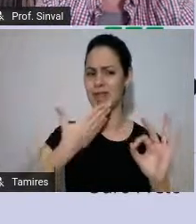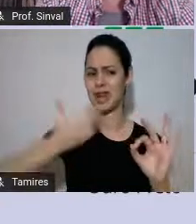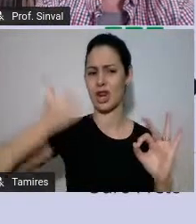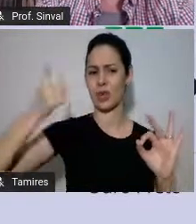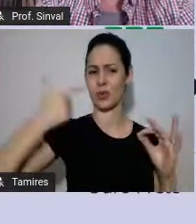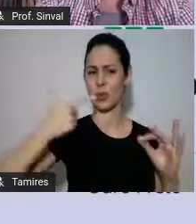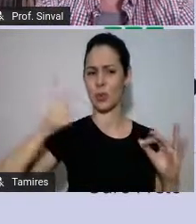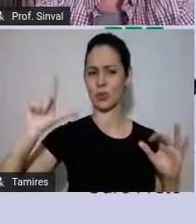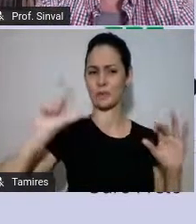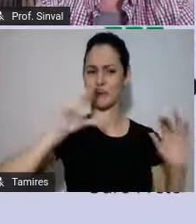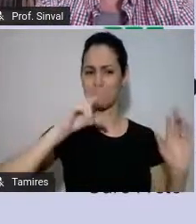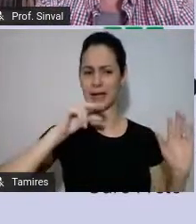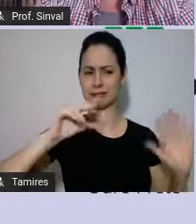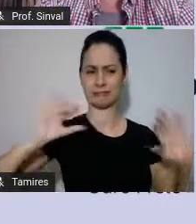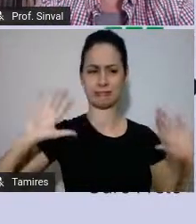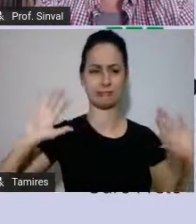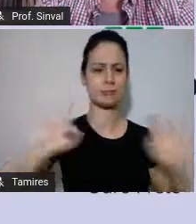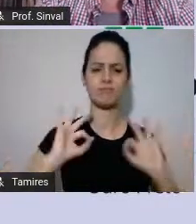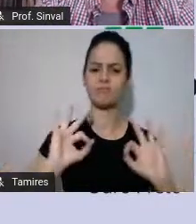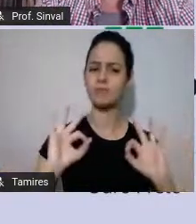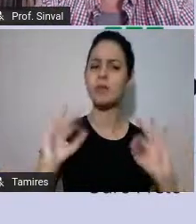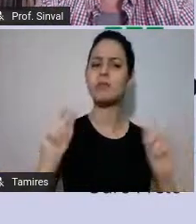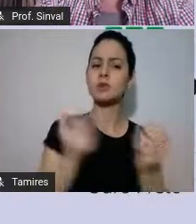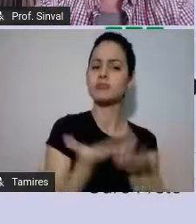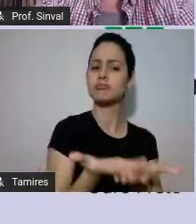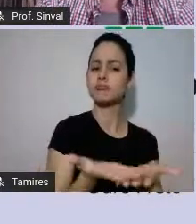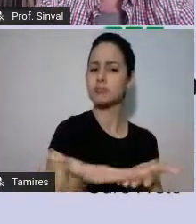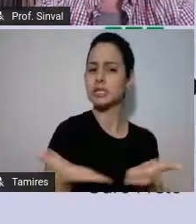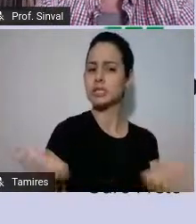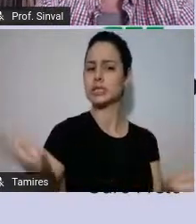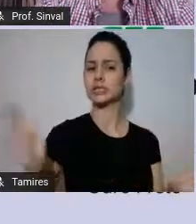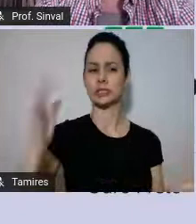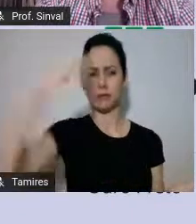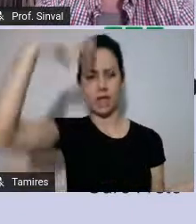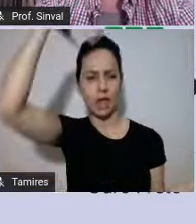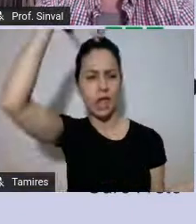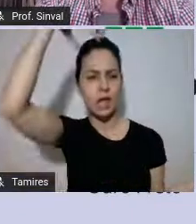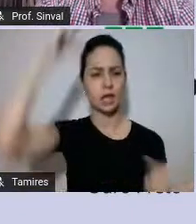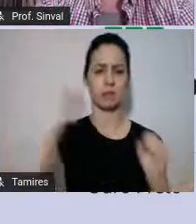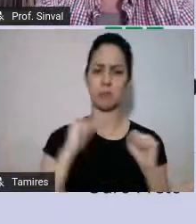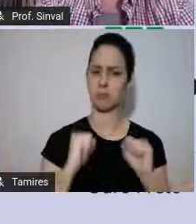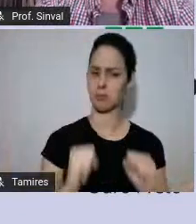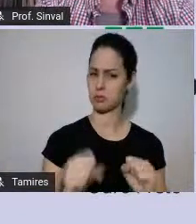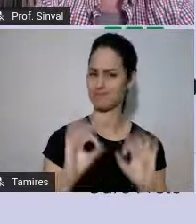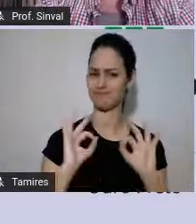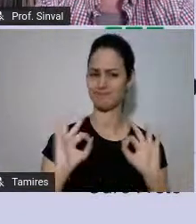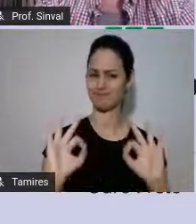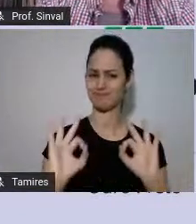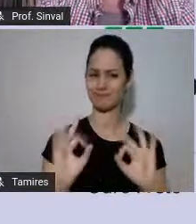servido na mesa dos melhores reis. Pode passar.